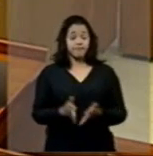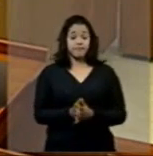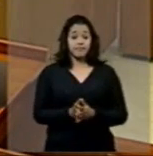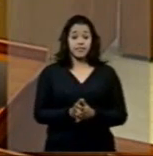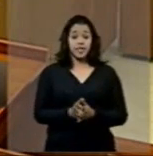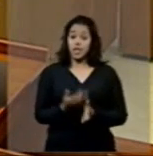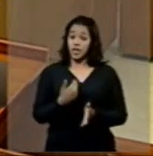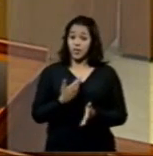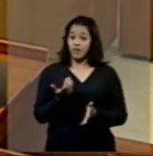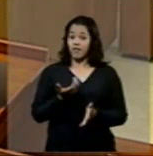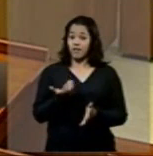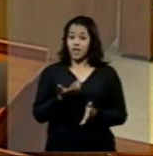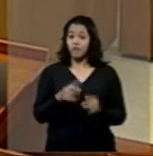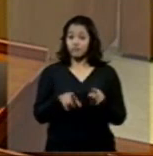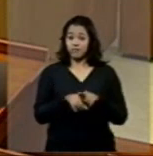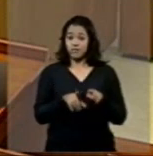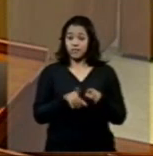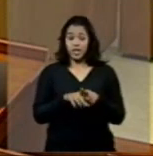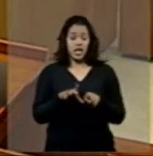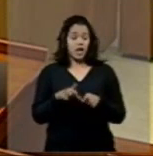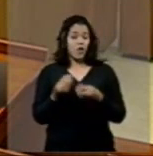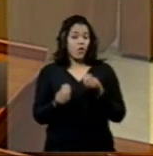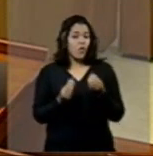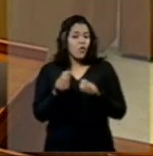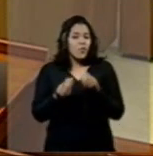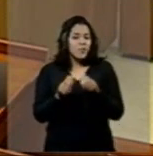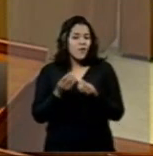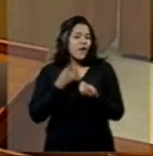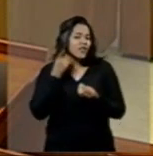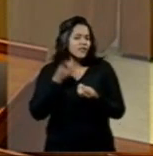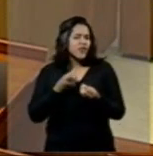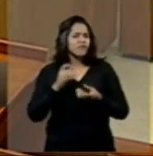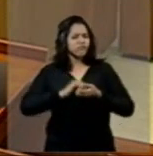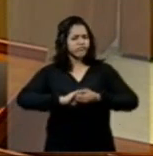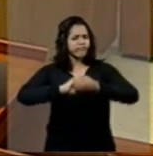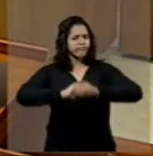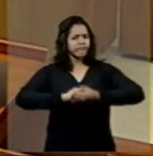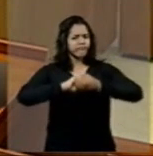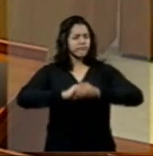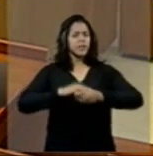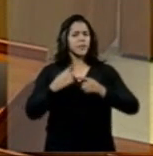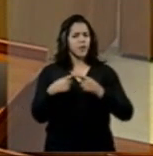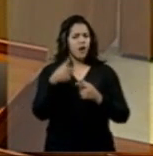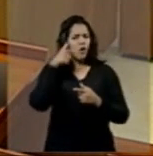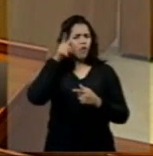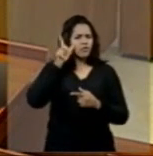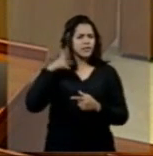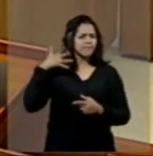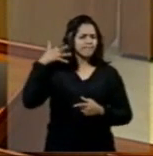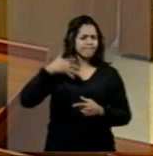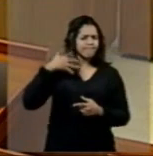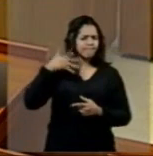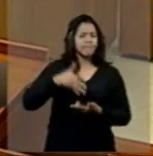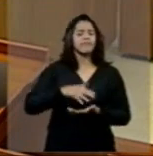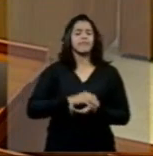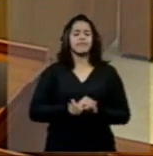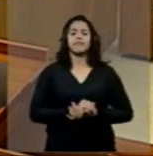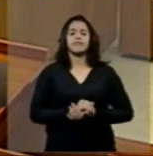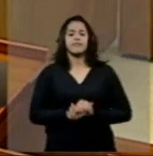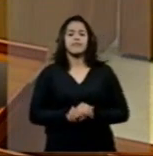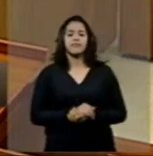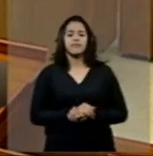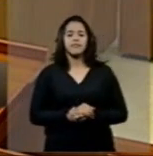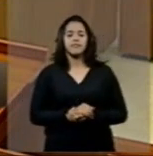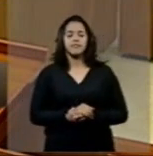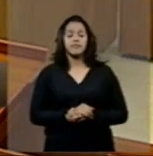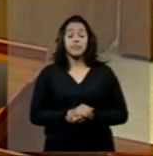quem, assim como todos os advogados que participaram, cumprimento pela sustentação, pelas sustentações orais.